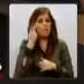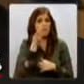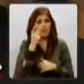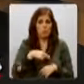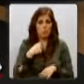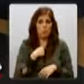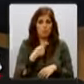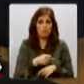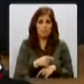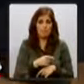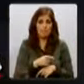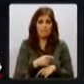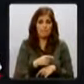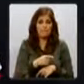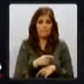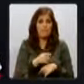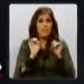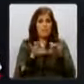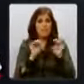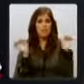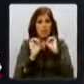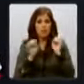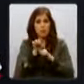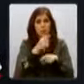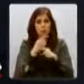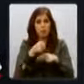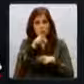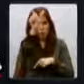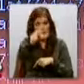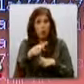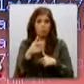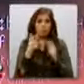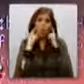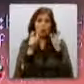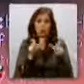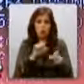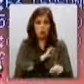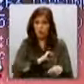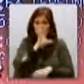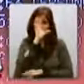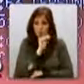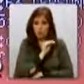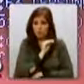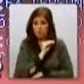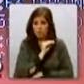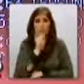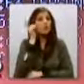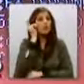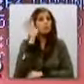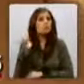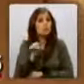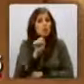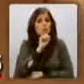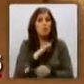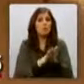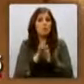enfim não conhecia mas que você que está a controlar e o dono não sabe um telemóvel capturado pode ser